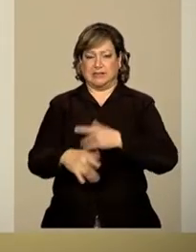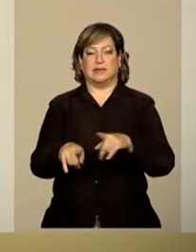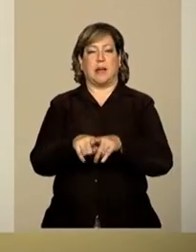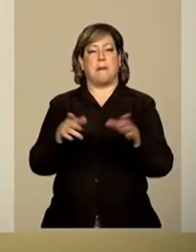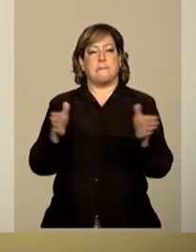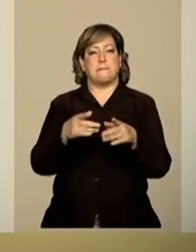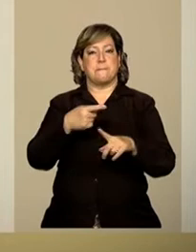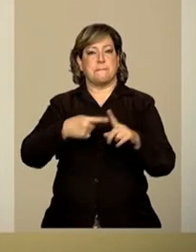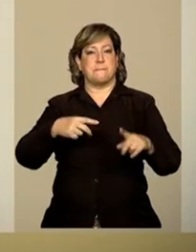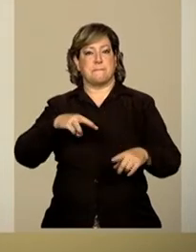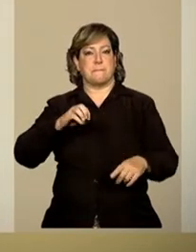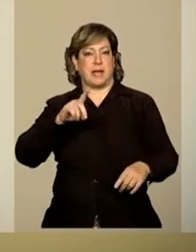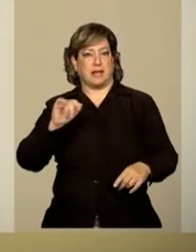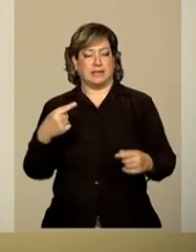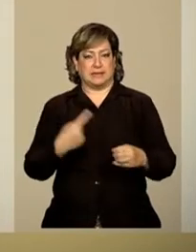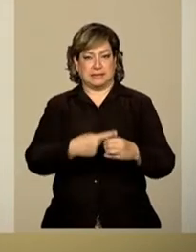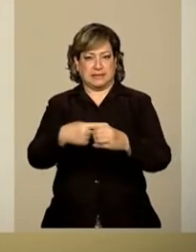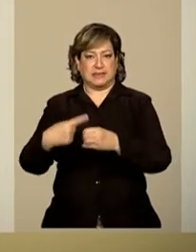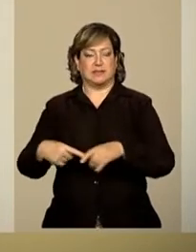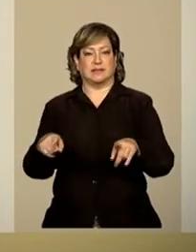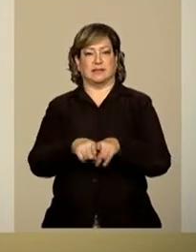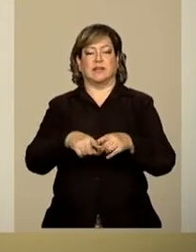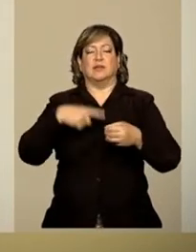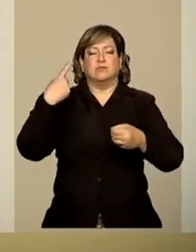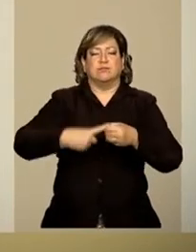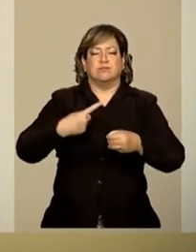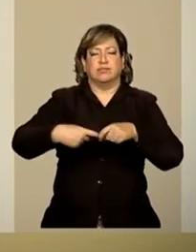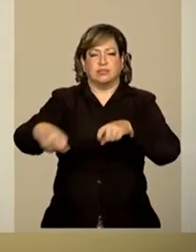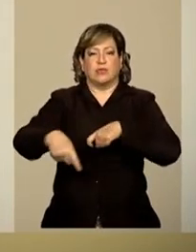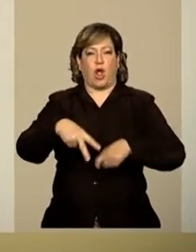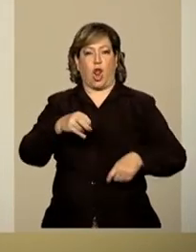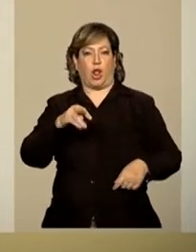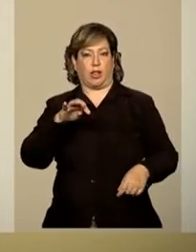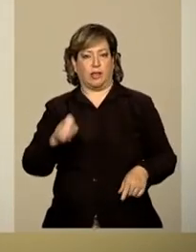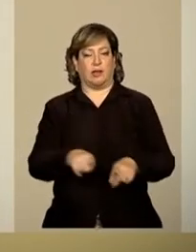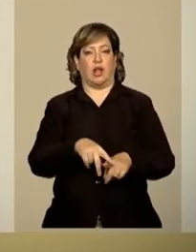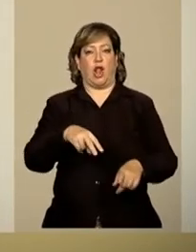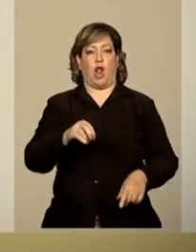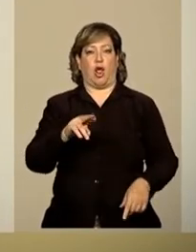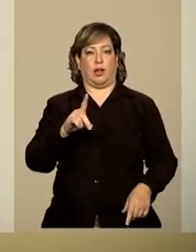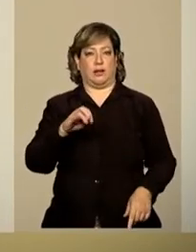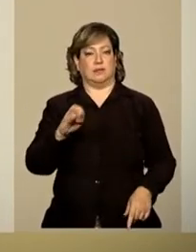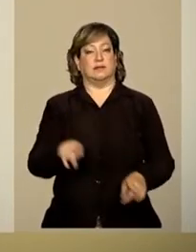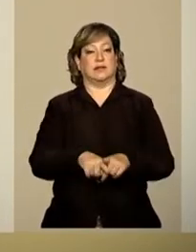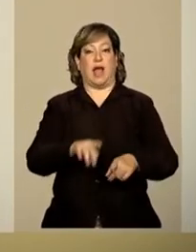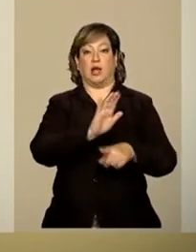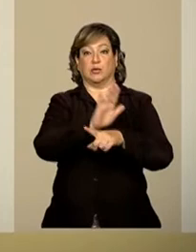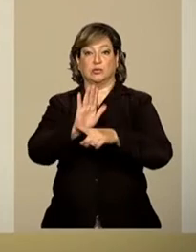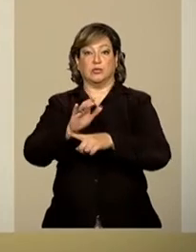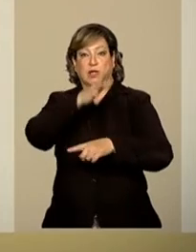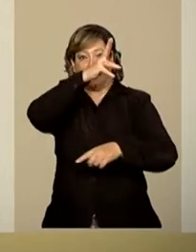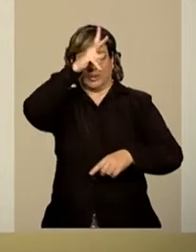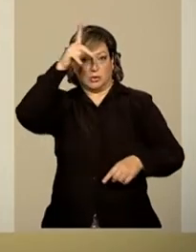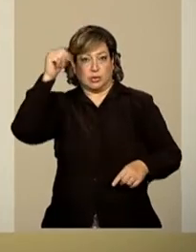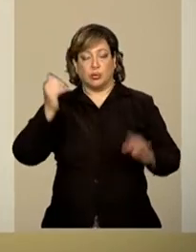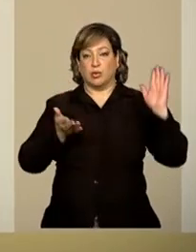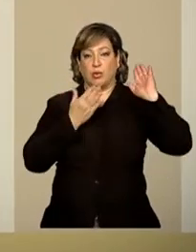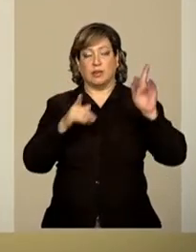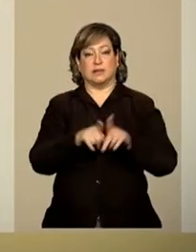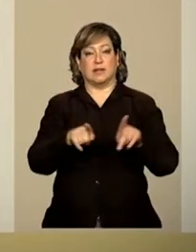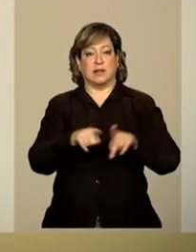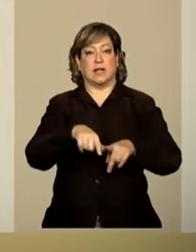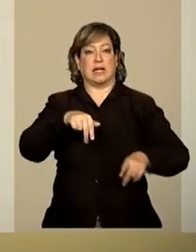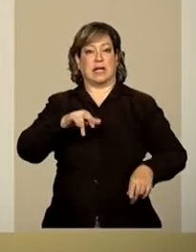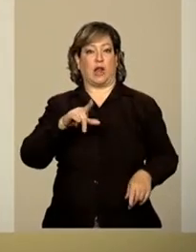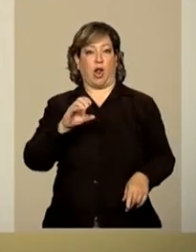ao interior ao norte nordeste atendendo também distritos indígenas e a